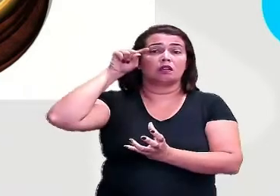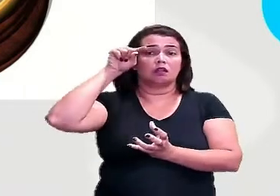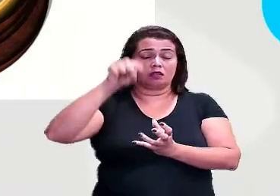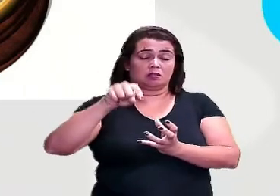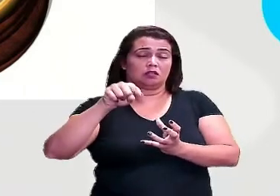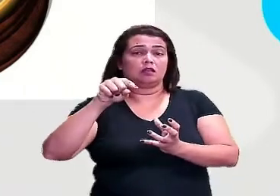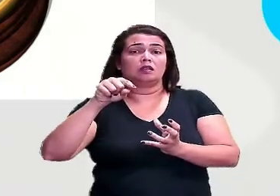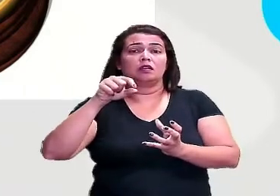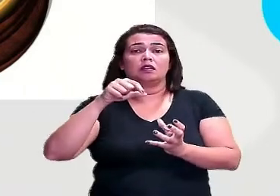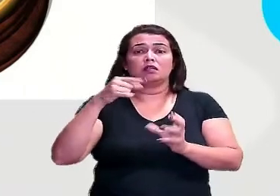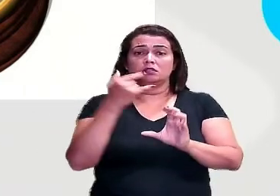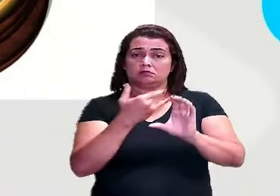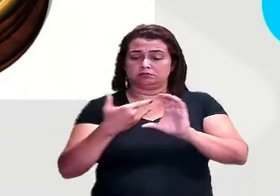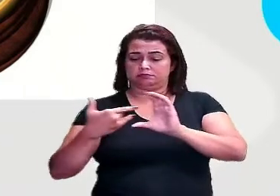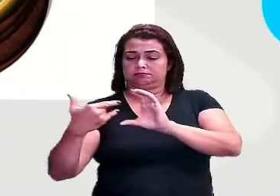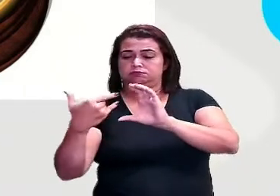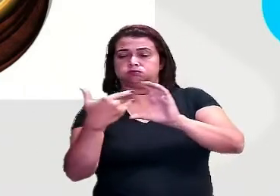movimento